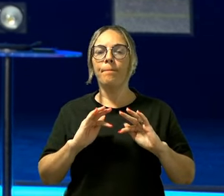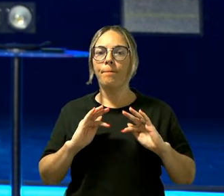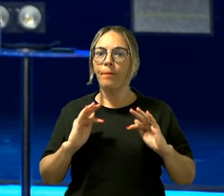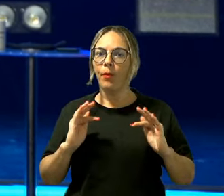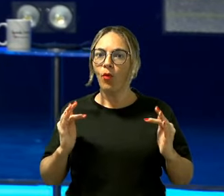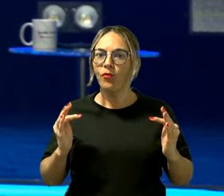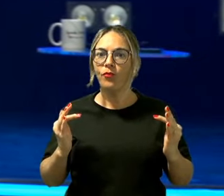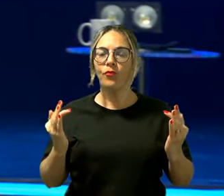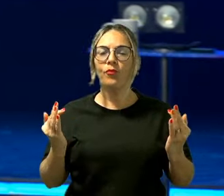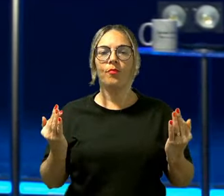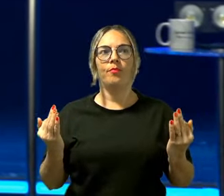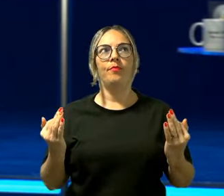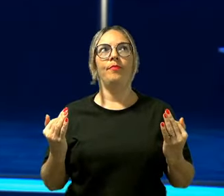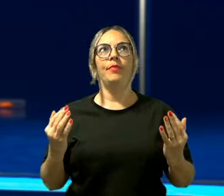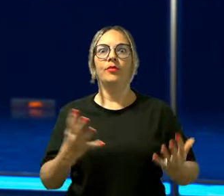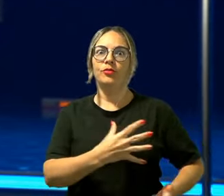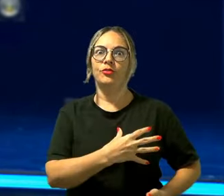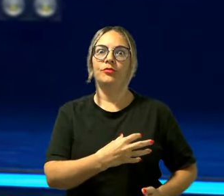Ei,